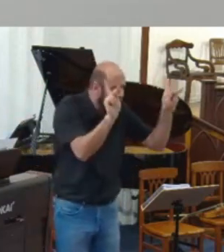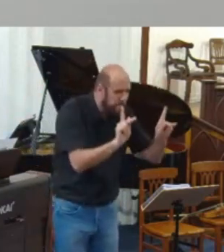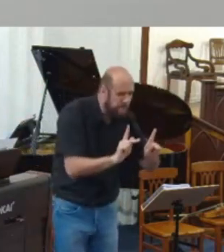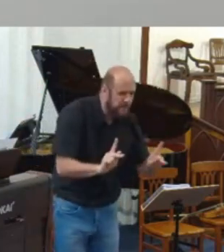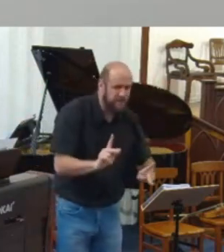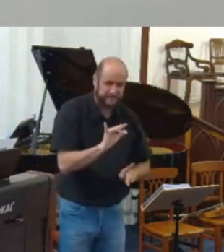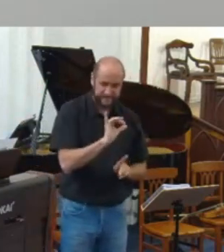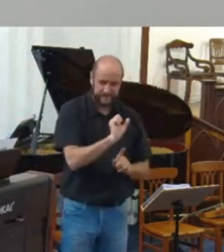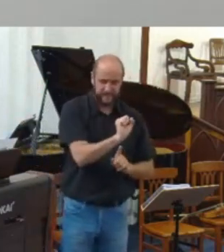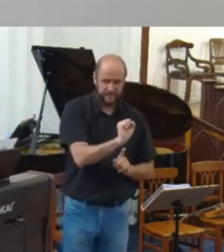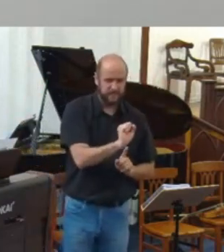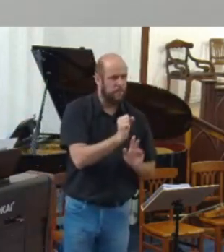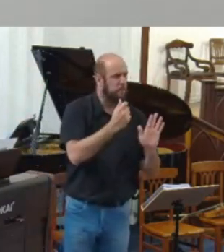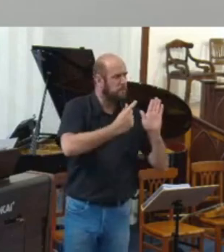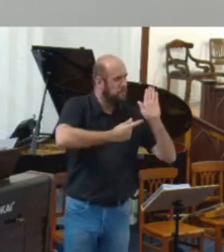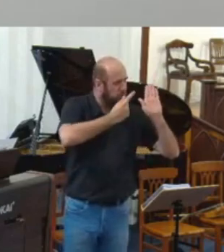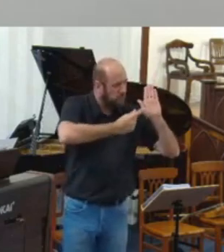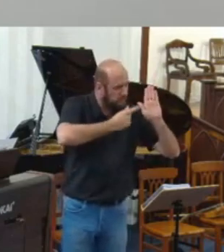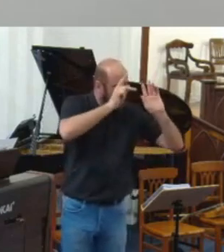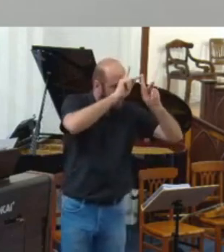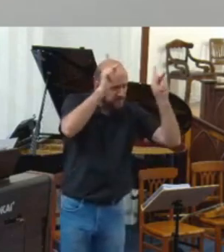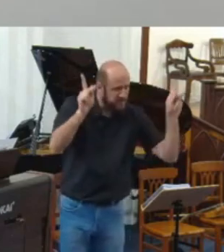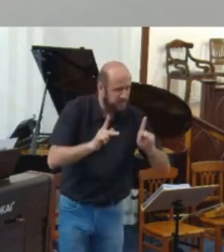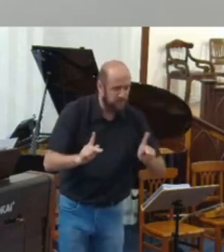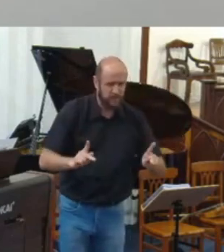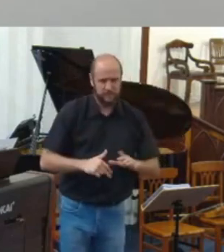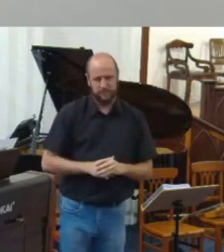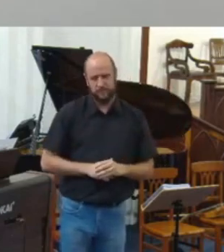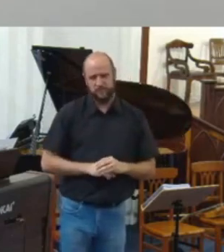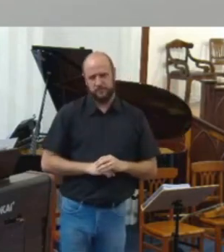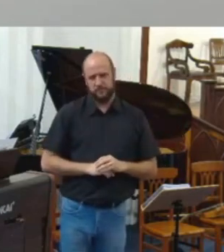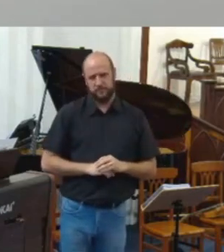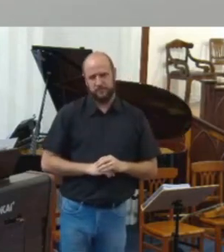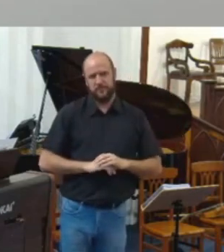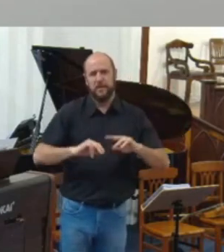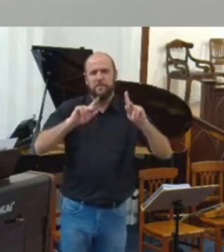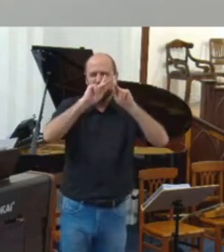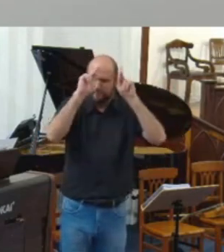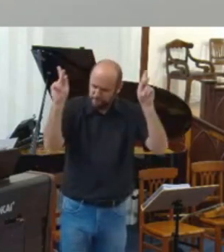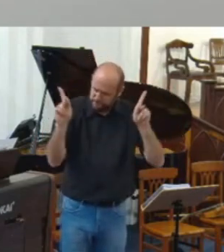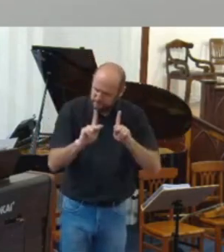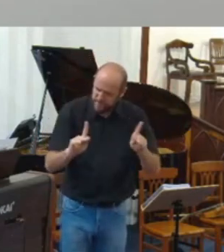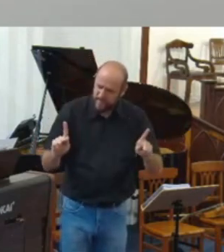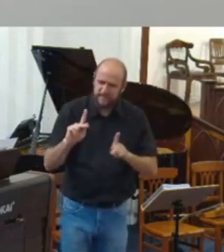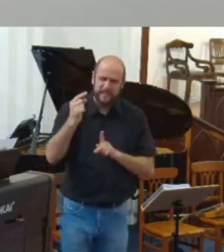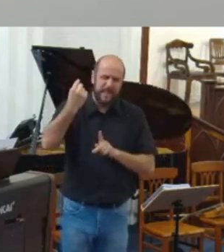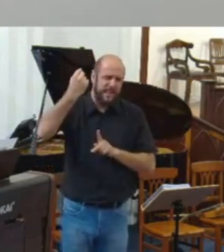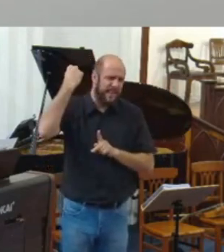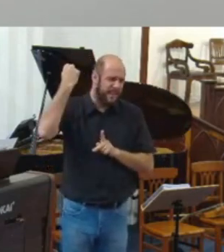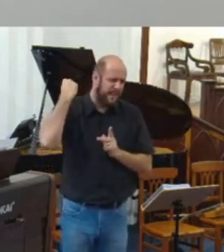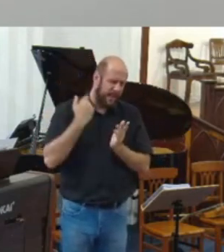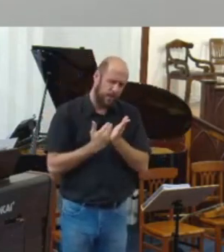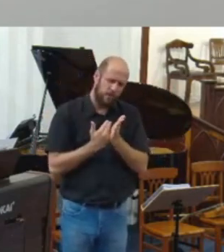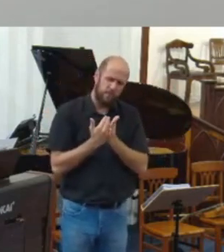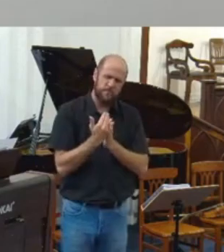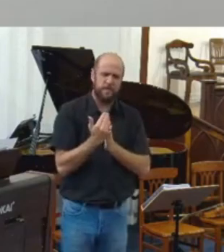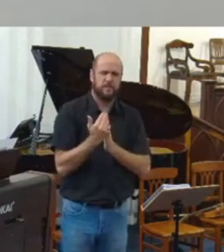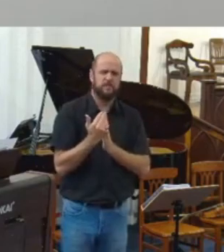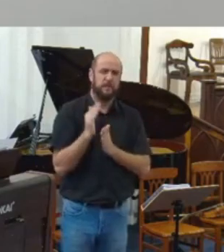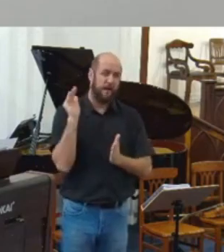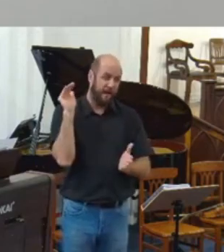essa era a paz prometida. Essa é a paz escatológica. Essa é a